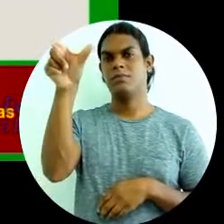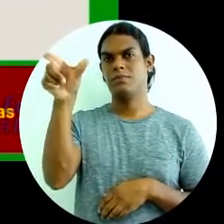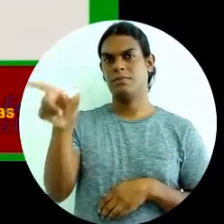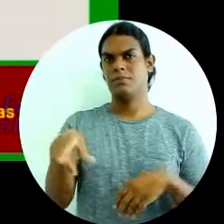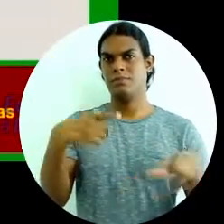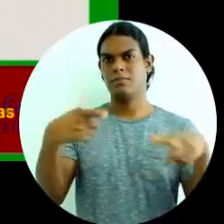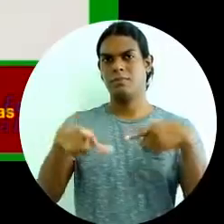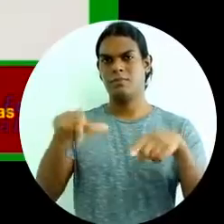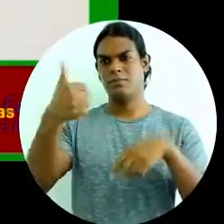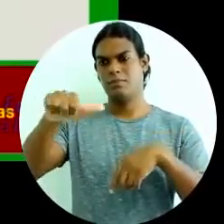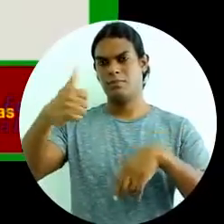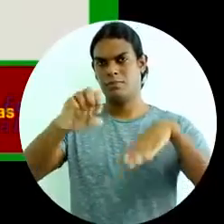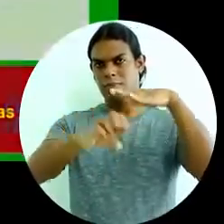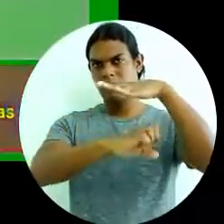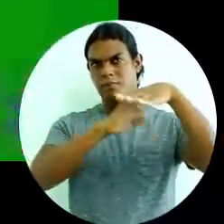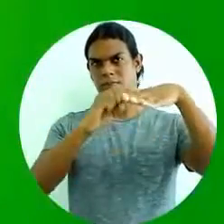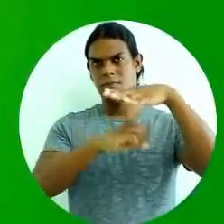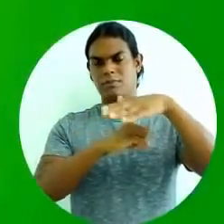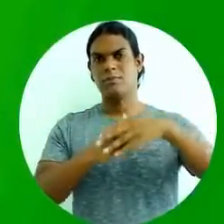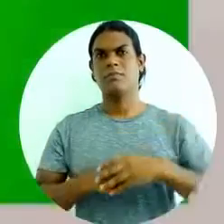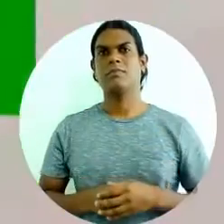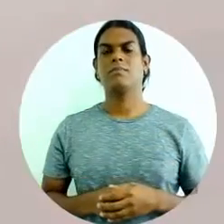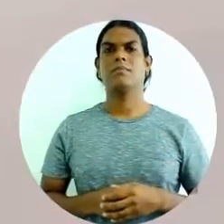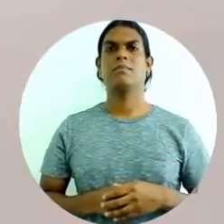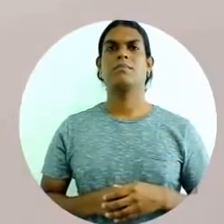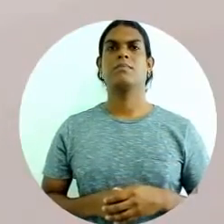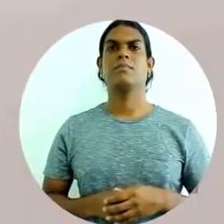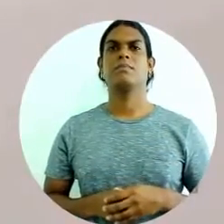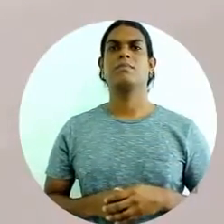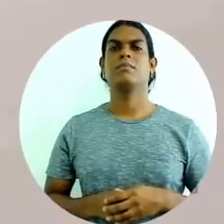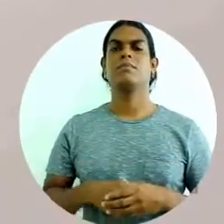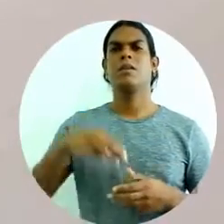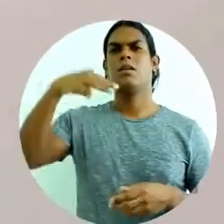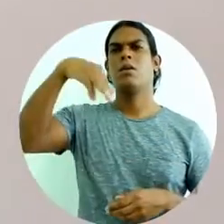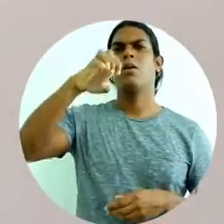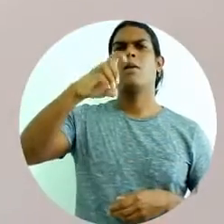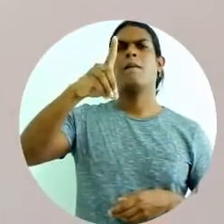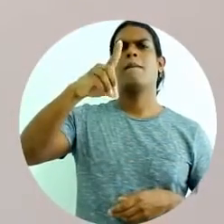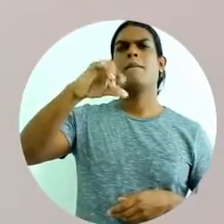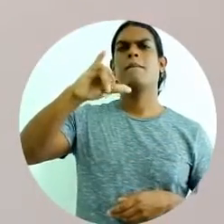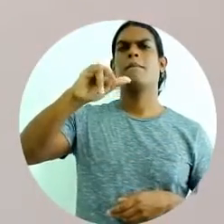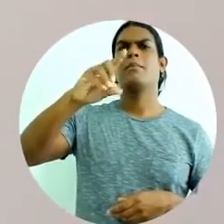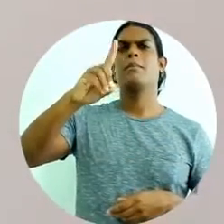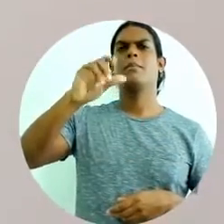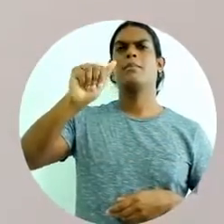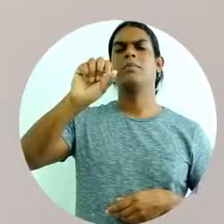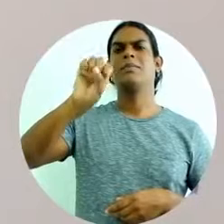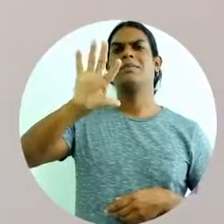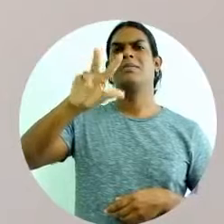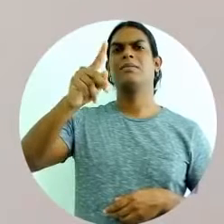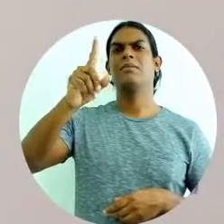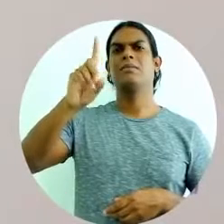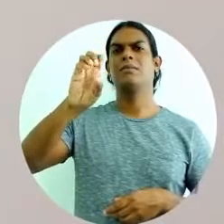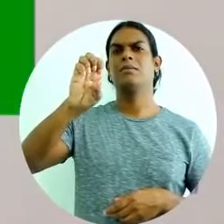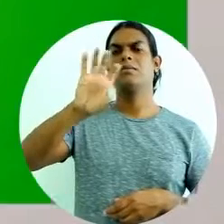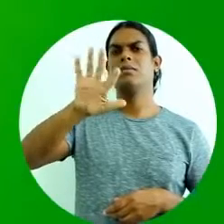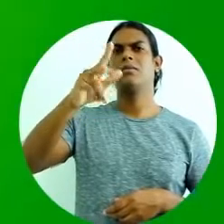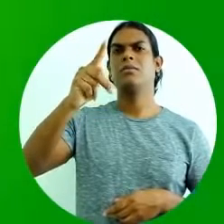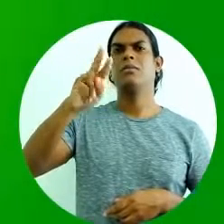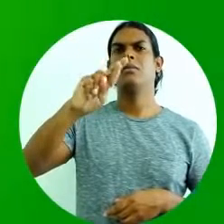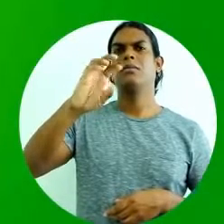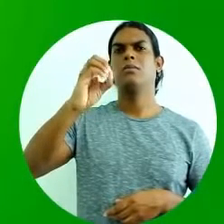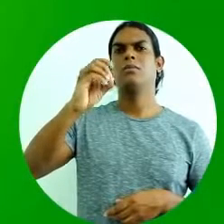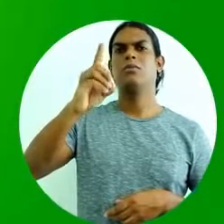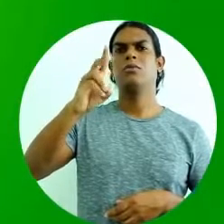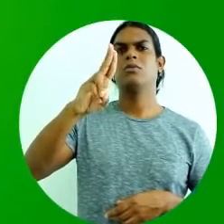avaliado pela empresa. Nós temos também, como por exemplo, medidas de produtividade, como podemos observar aqui nesse